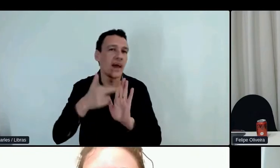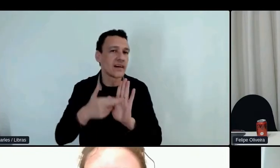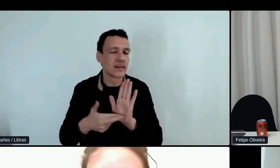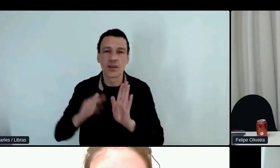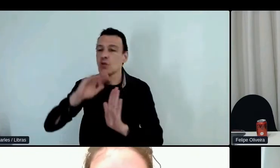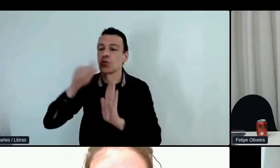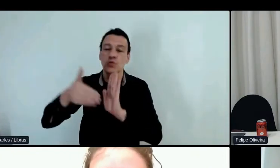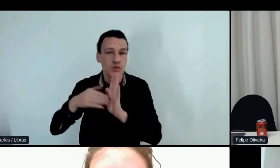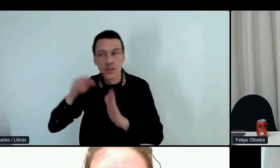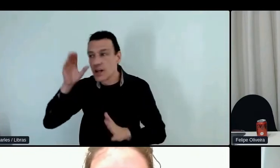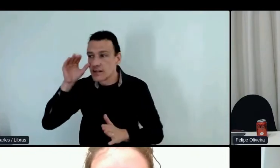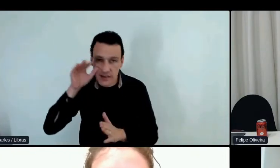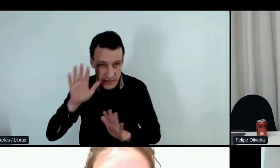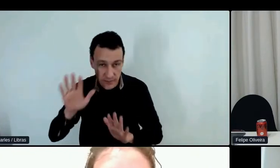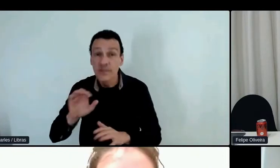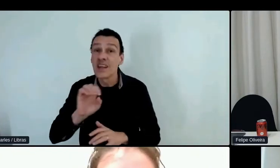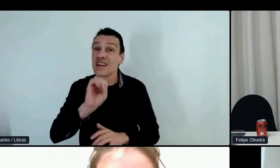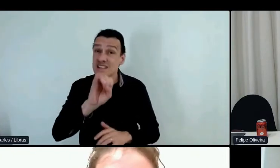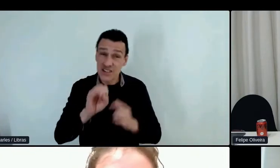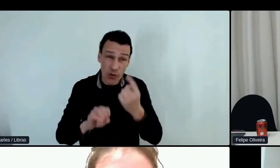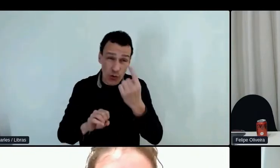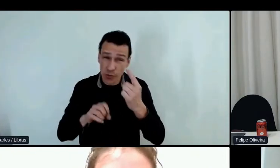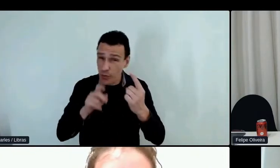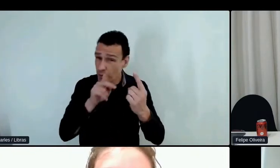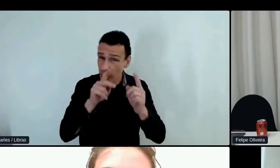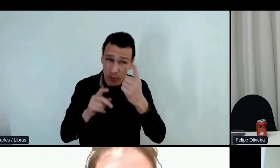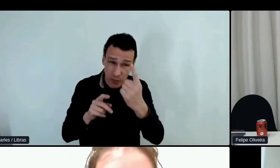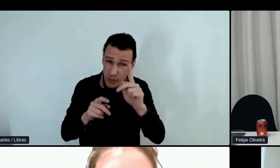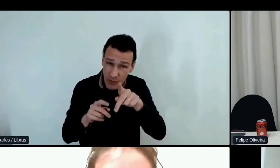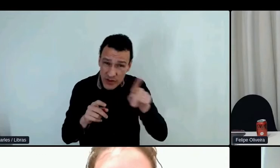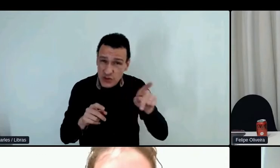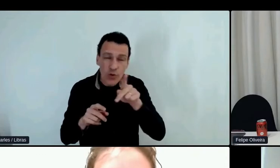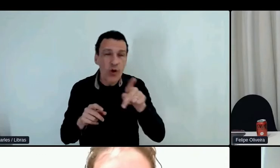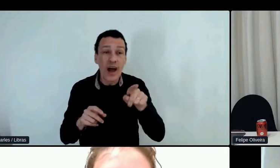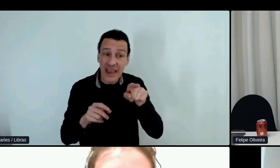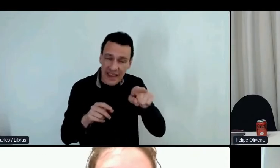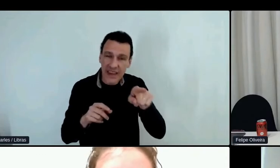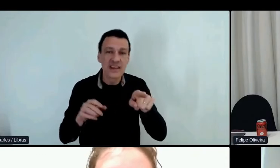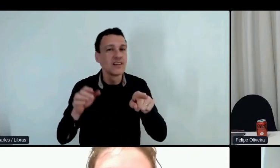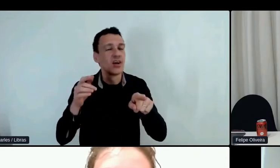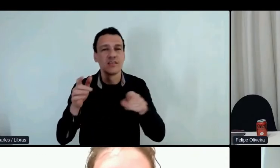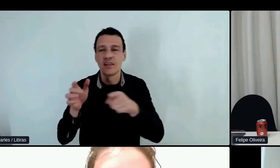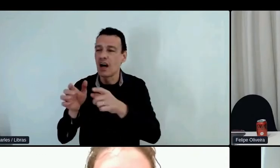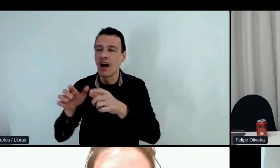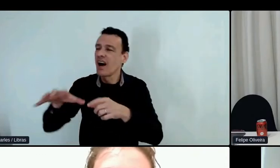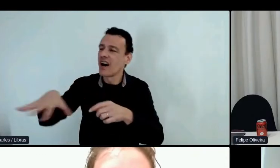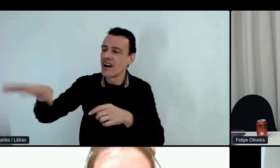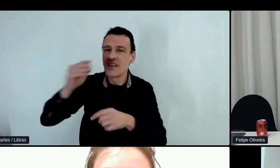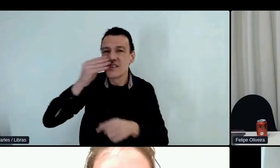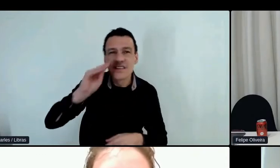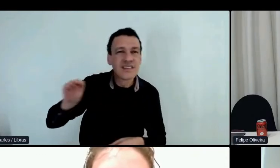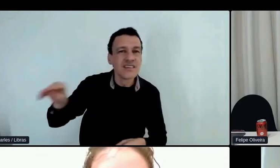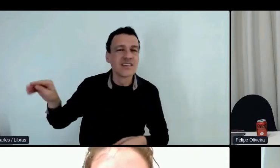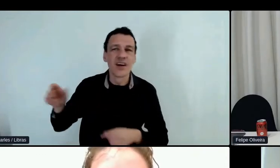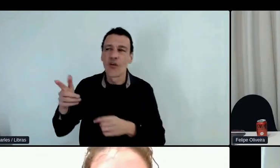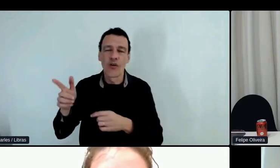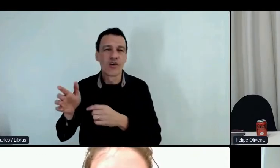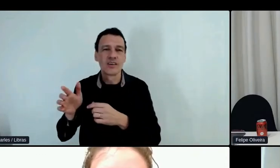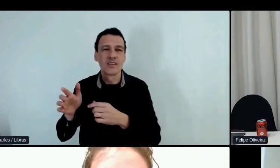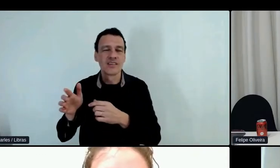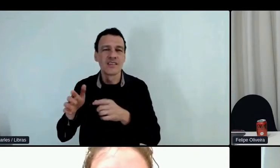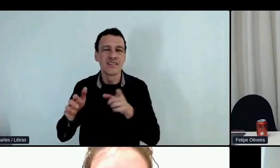eu participei muito de conselhos da universidade, porque eu adorava saber de todas as regras, como eu já falei, todas as